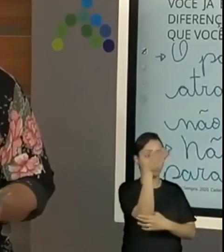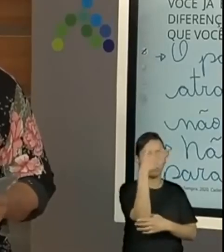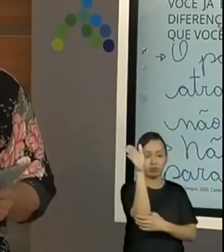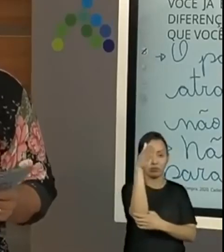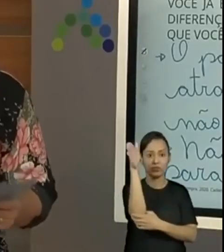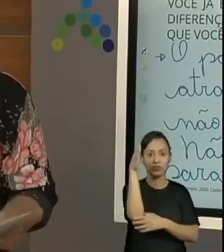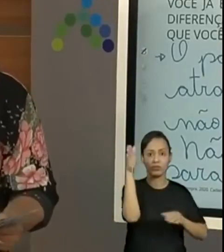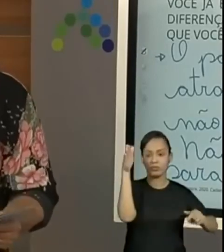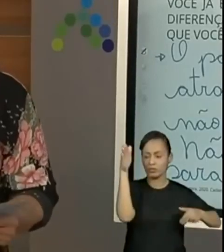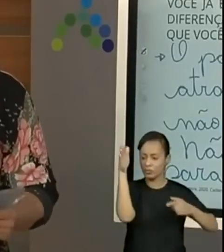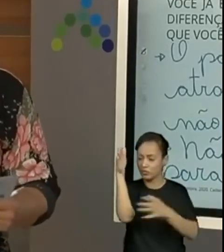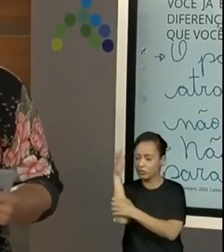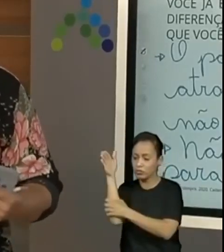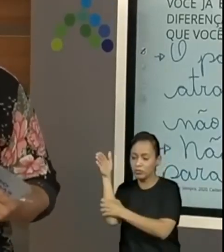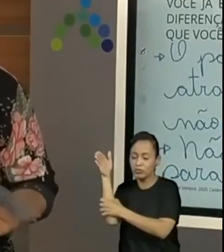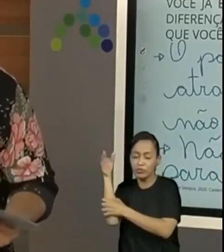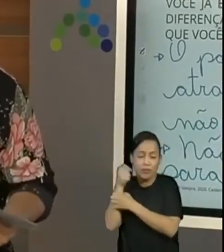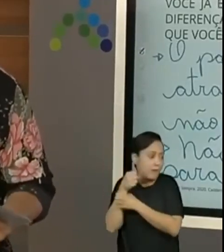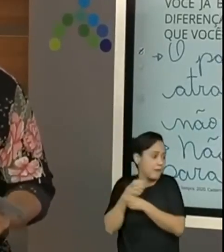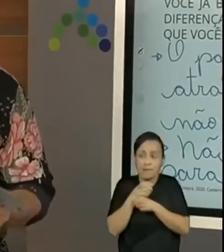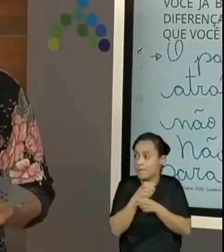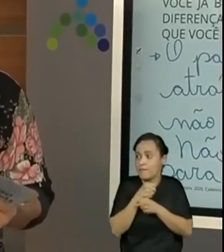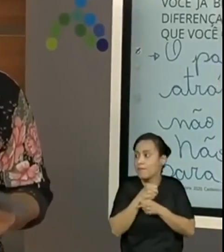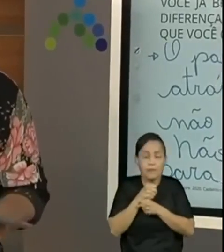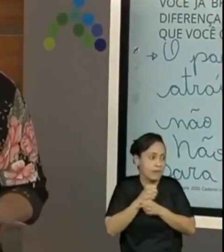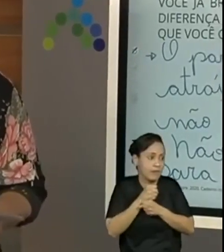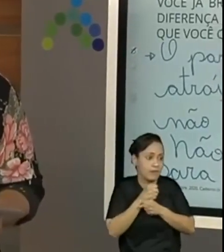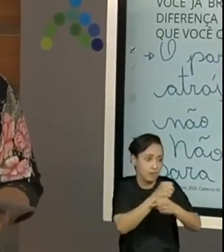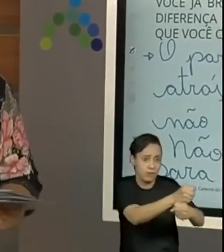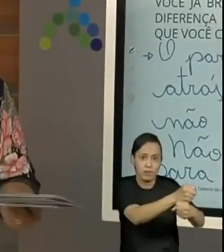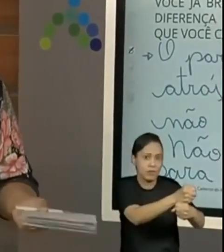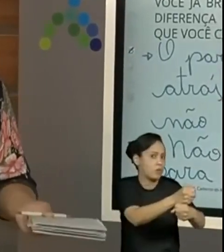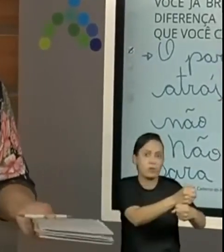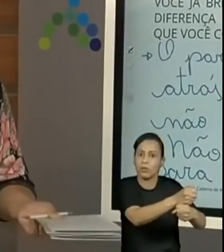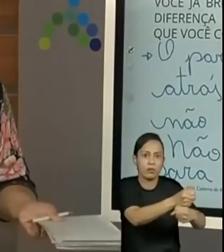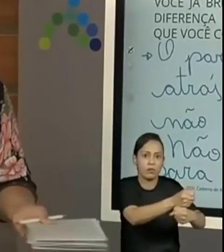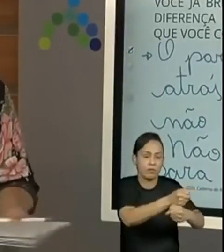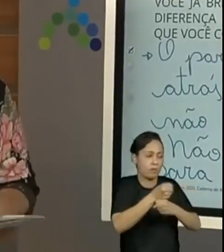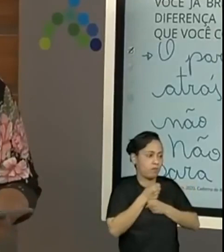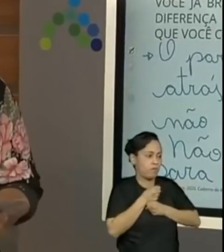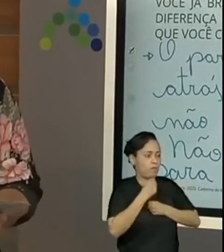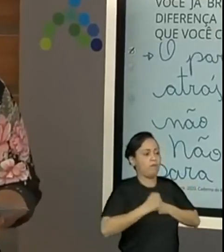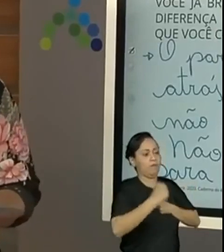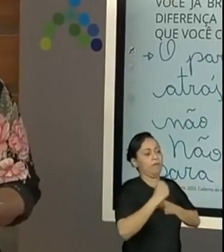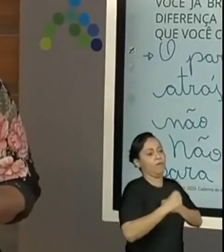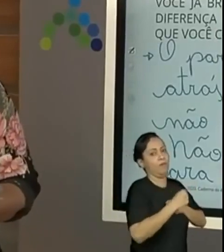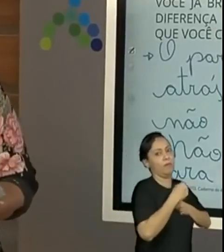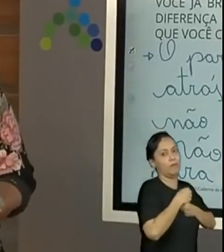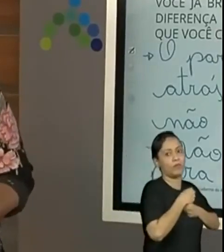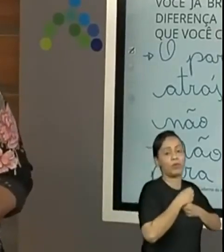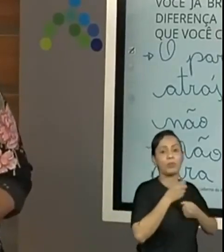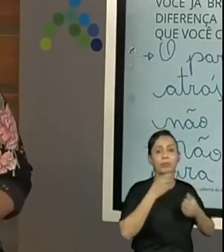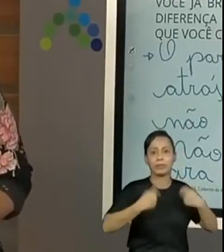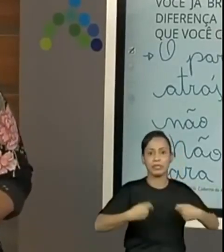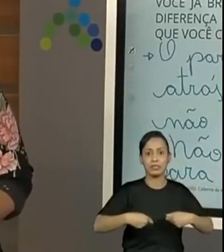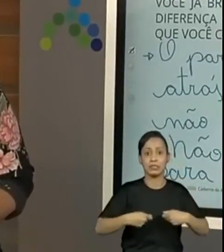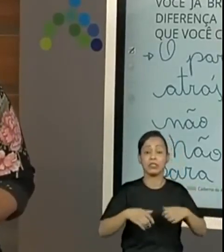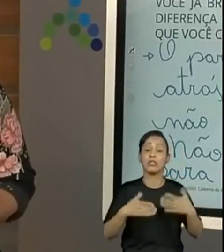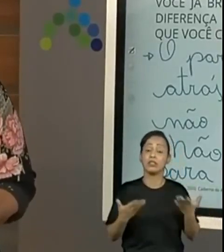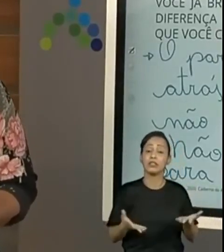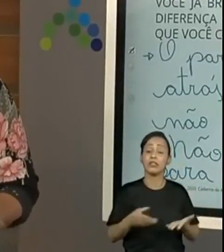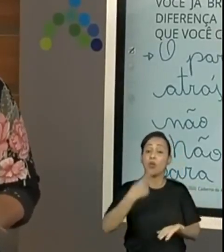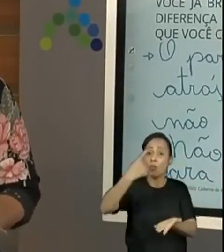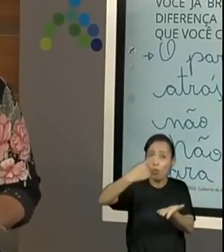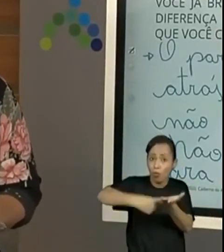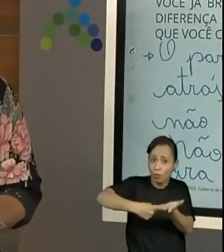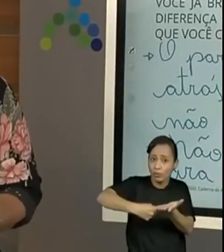equipe. Mas é uma sugestão. E lembrando, as brincadeiras possibilitam isso. Você combina com a equipe,